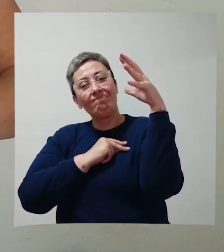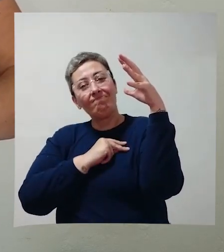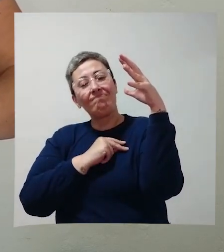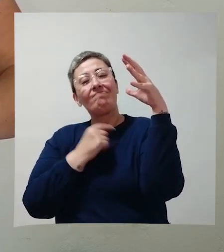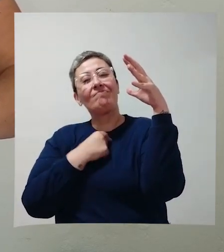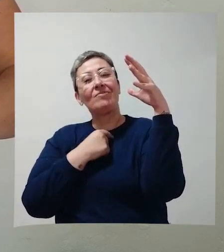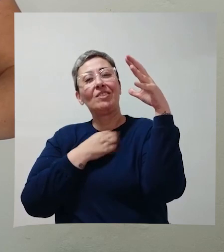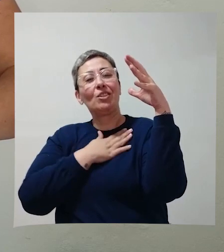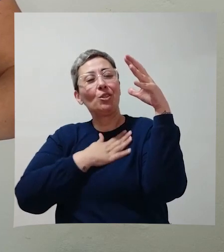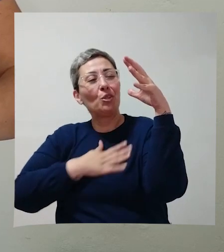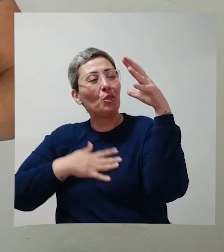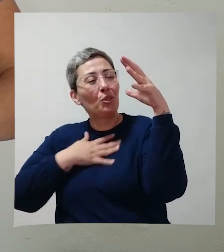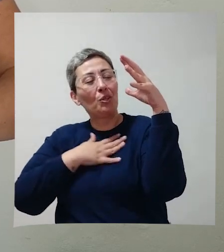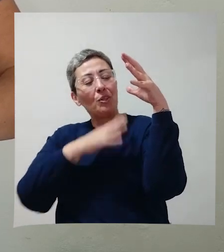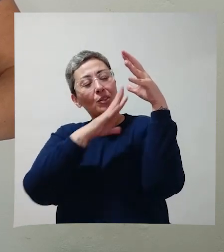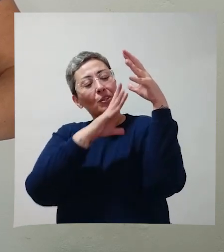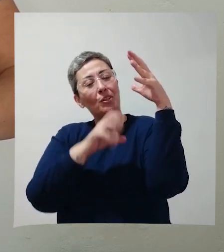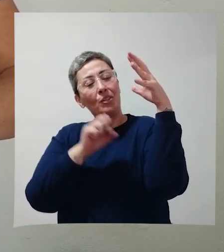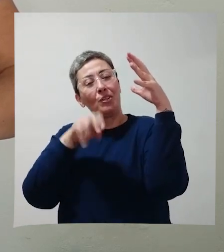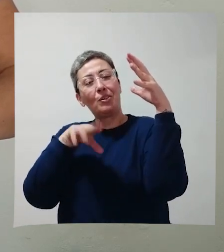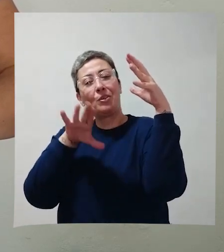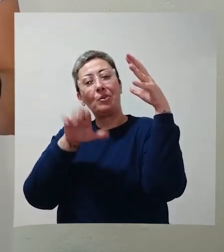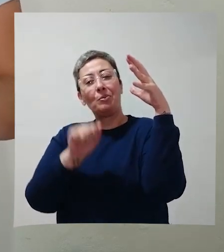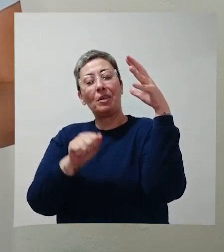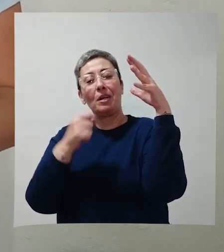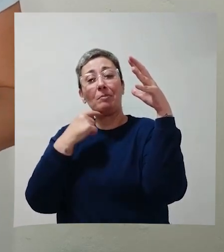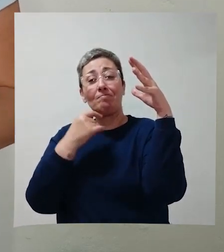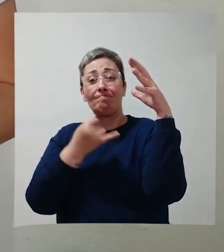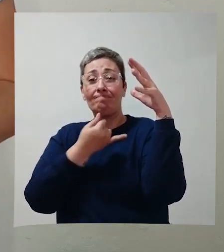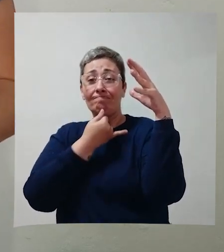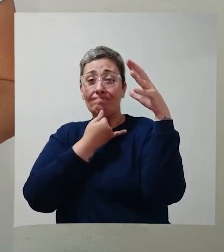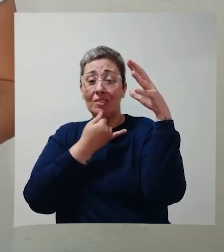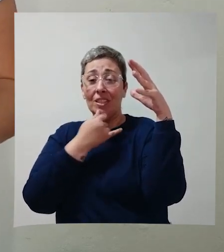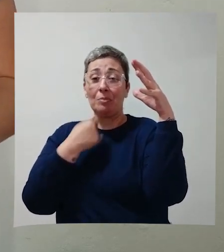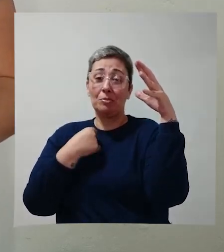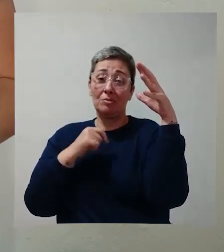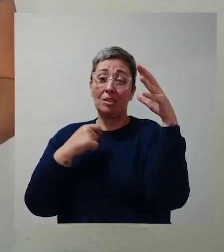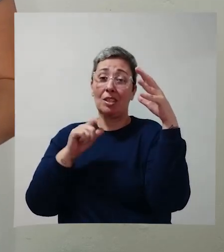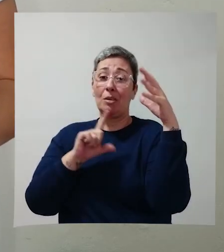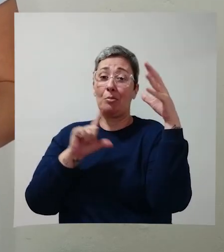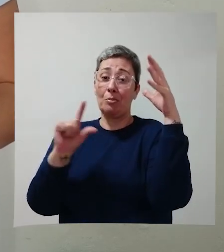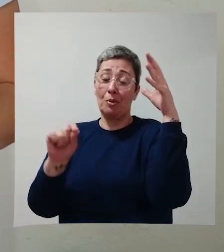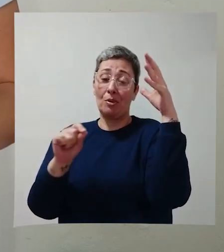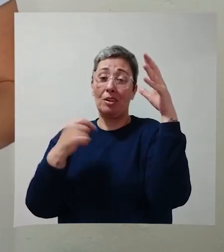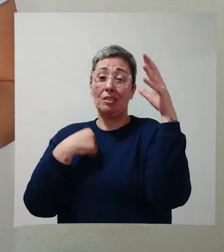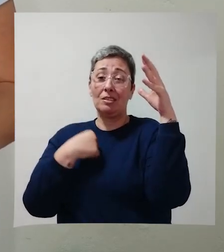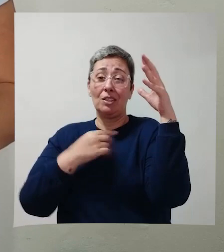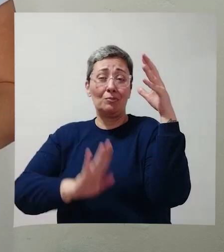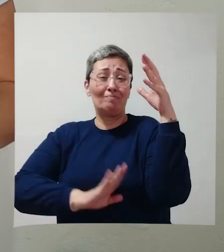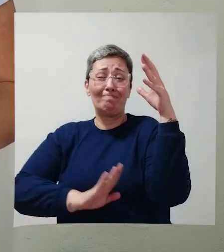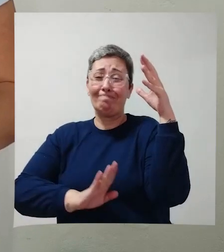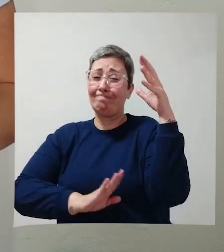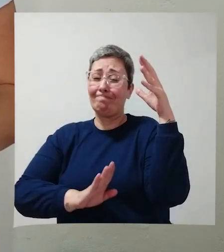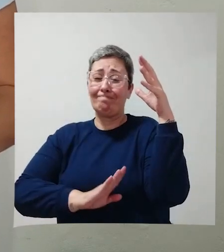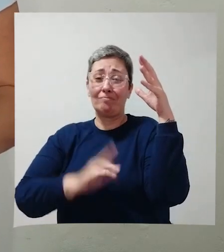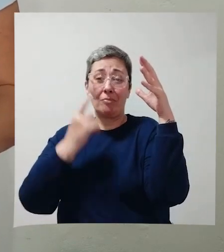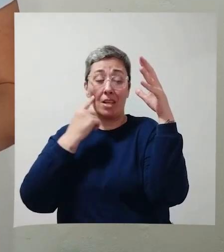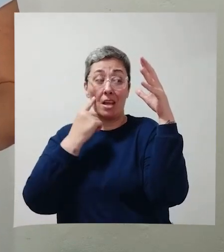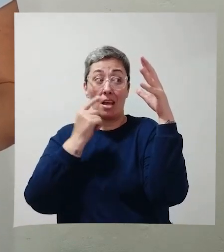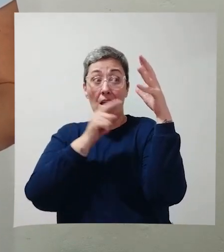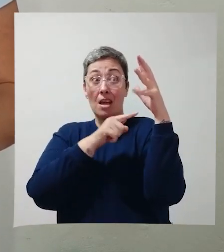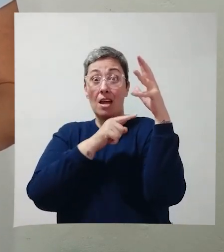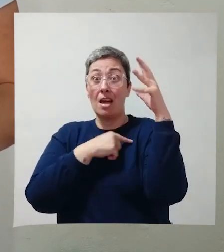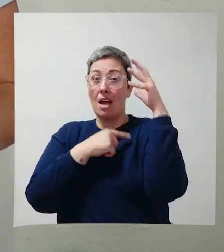Nossa, que delícia de sombra, Baobá! Pena que preciso ir embora. Estou com muita fome.